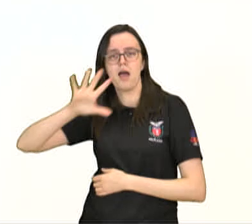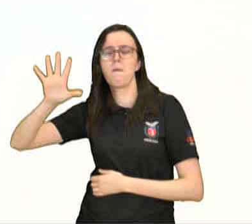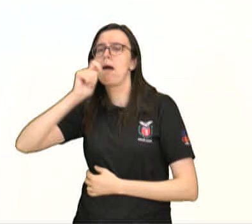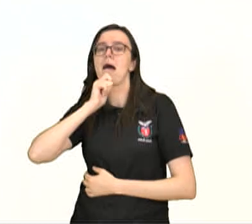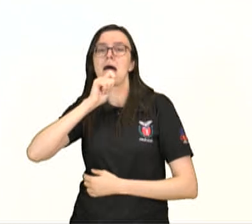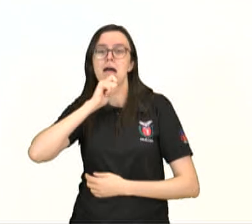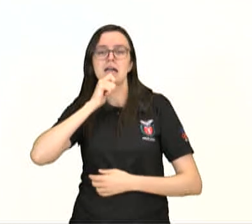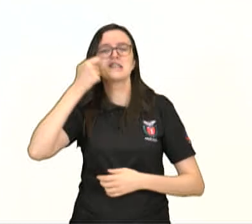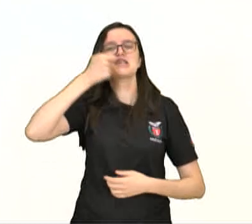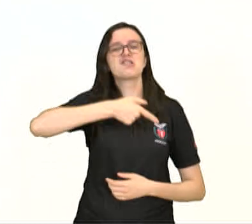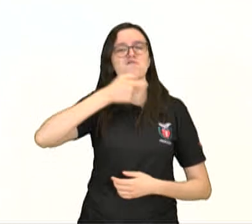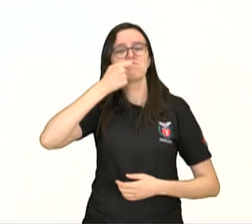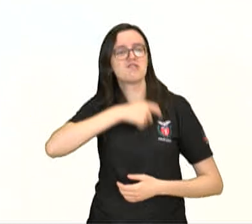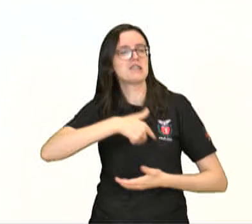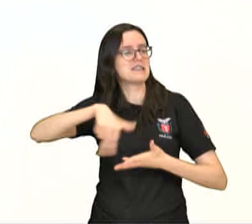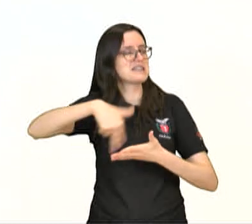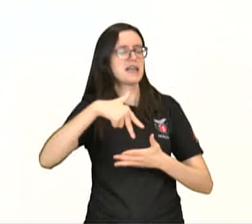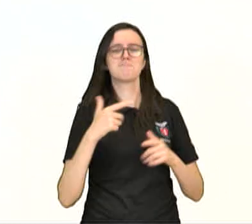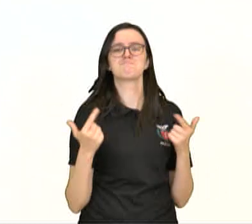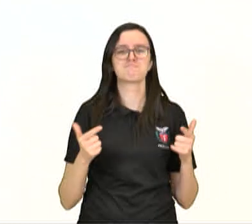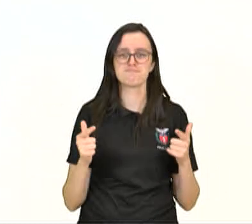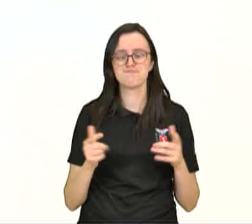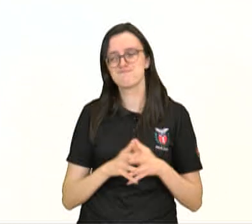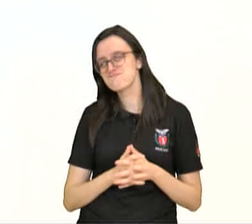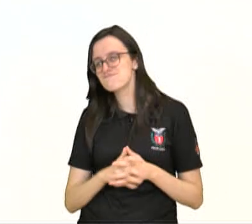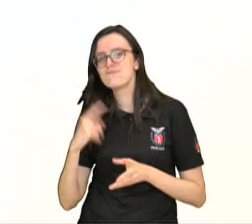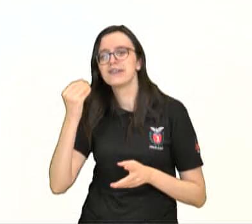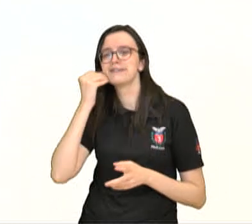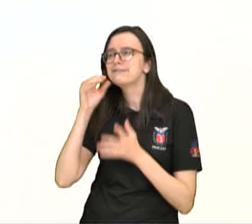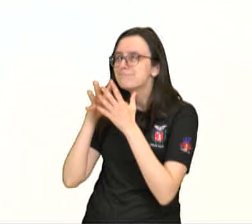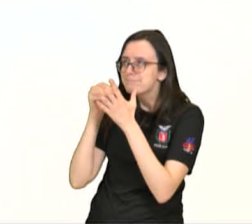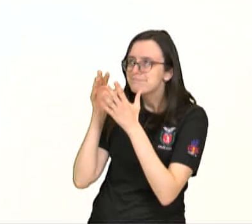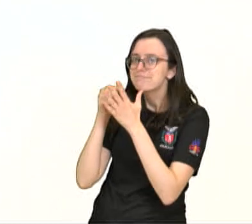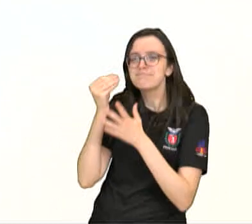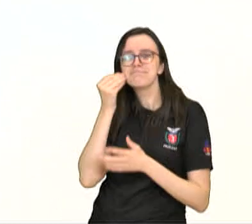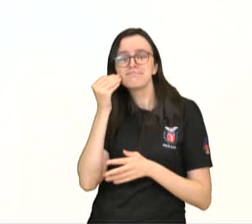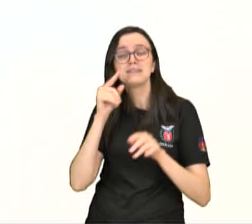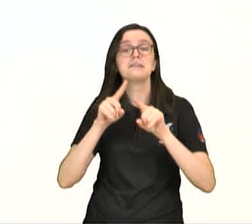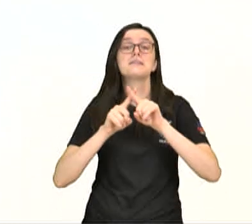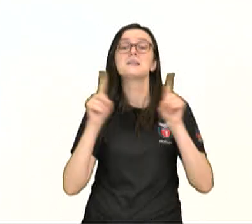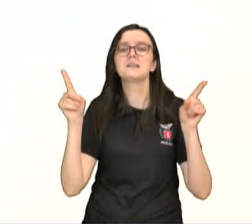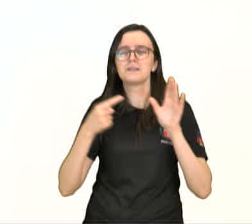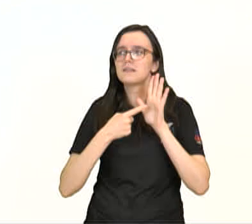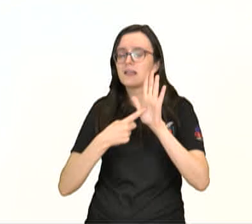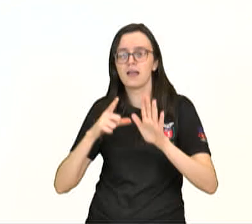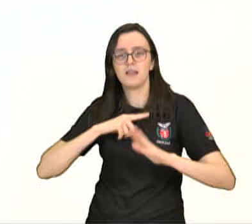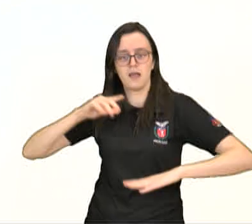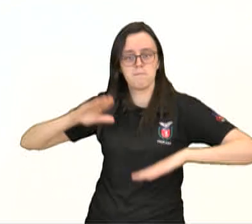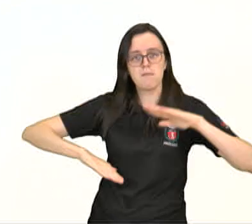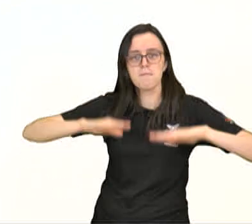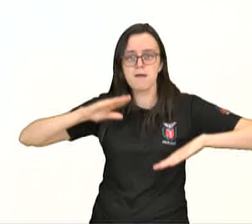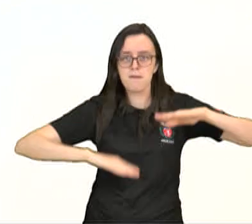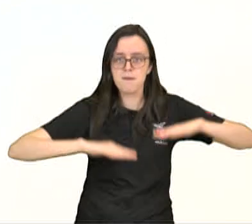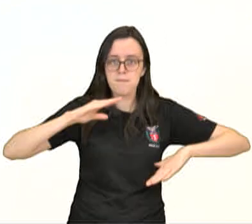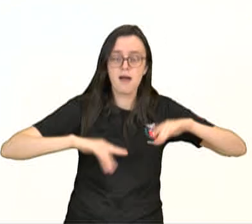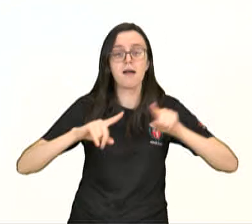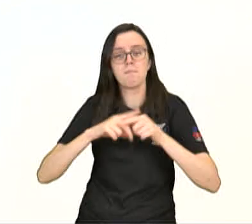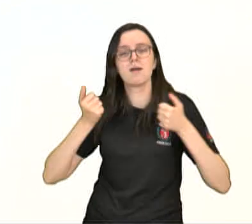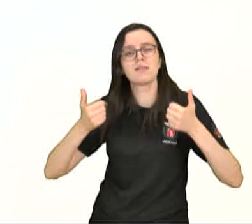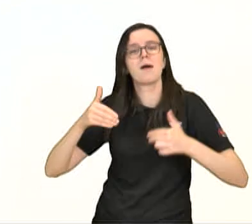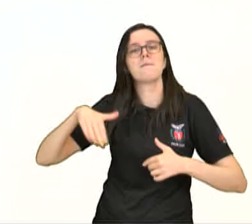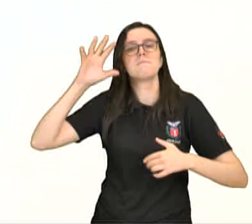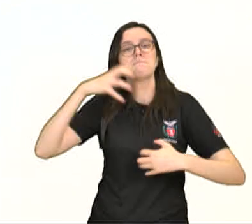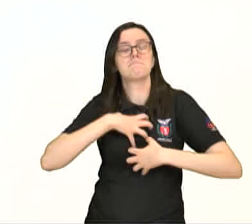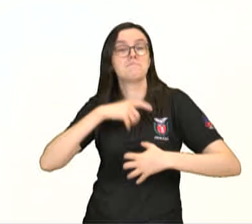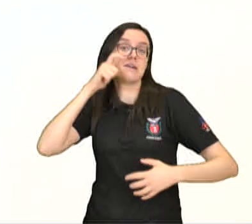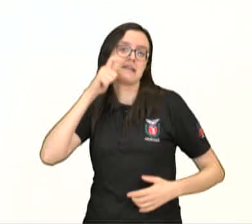eram tão divertidas para os africanos, eles tentavam imitar seus passos, mas acrescentavam as batidas dos tambores para deixar as danças